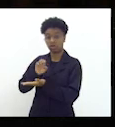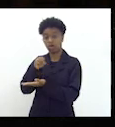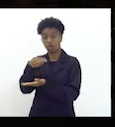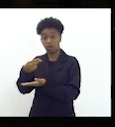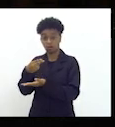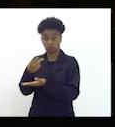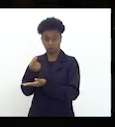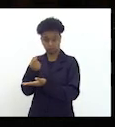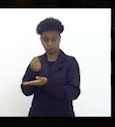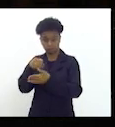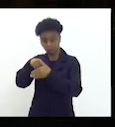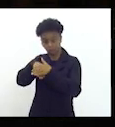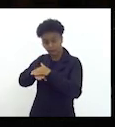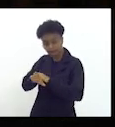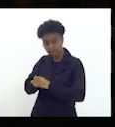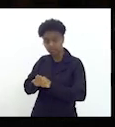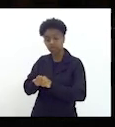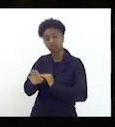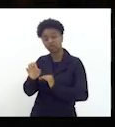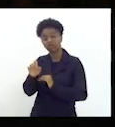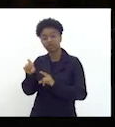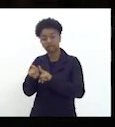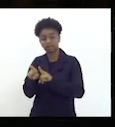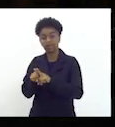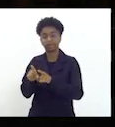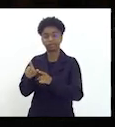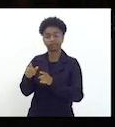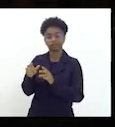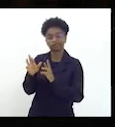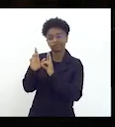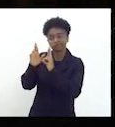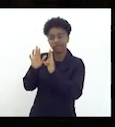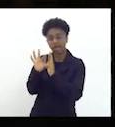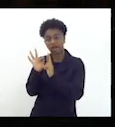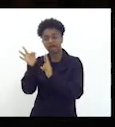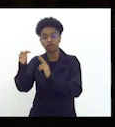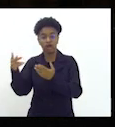e outra parte estimada para acontecer